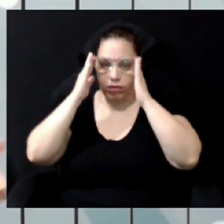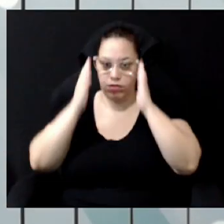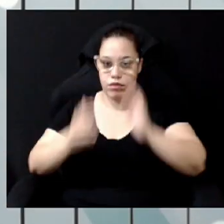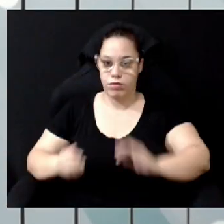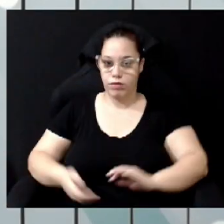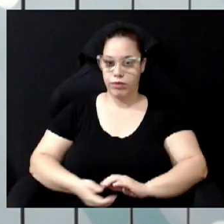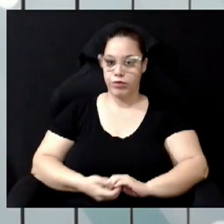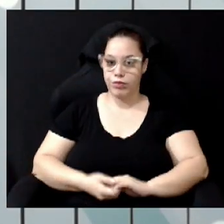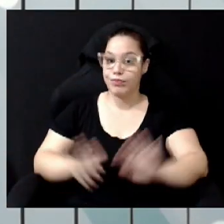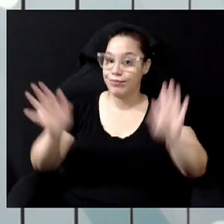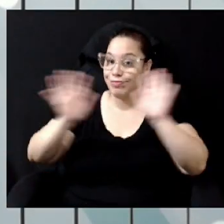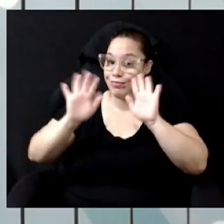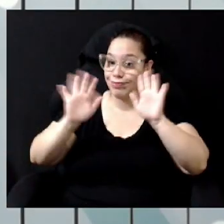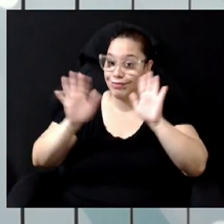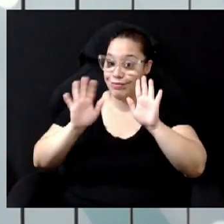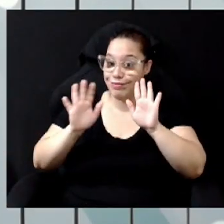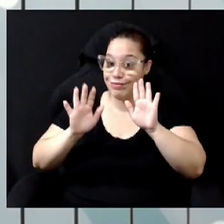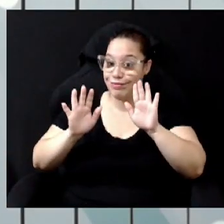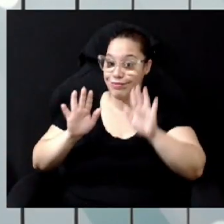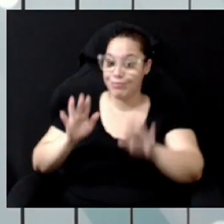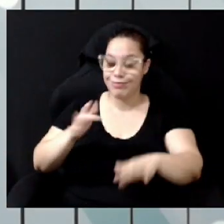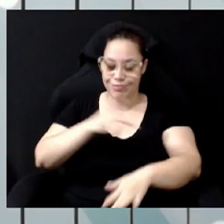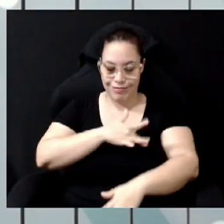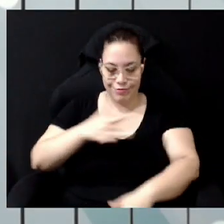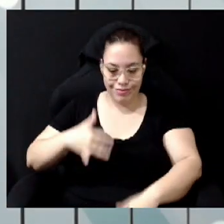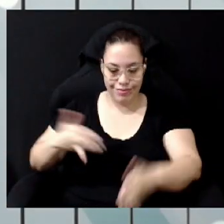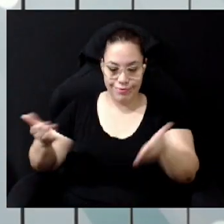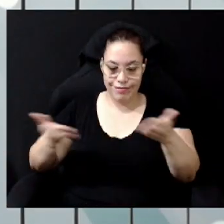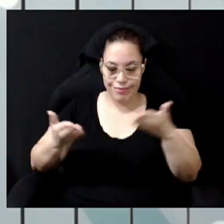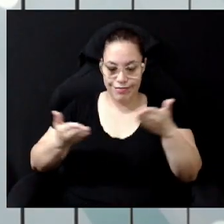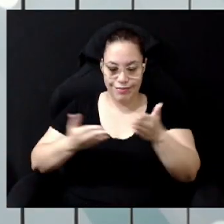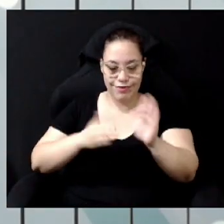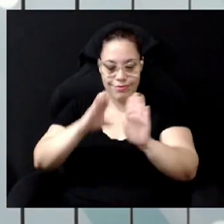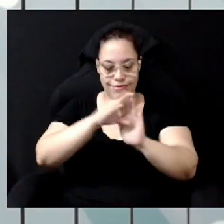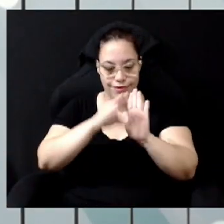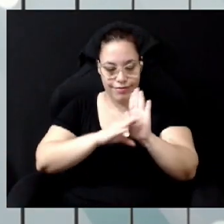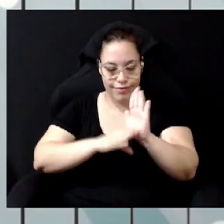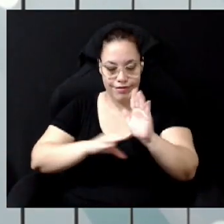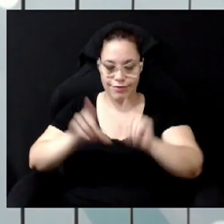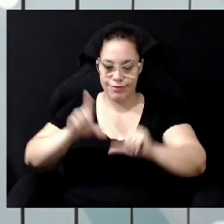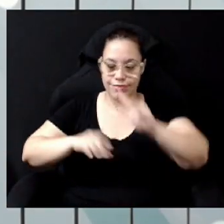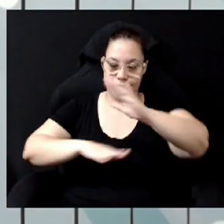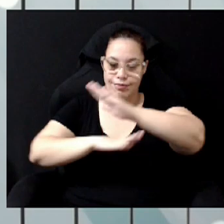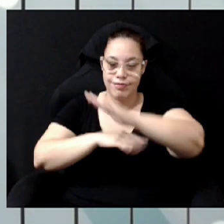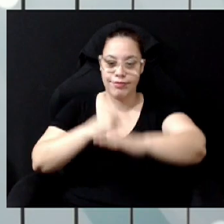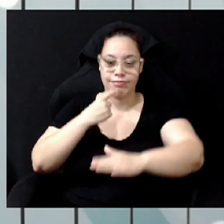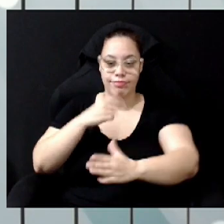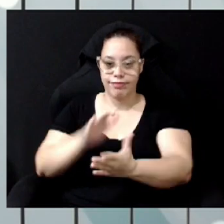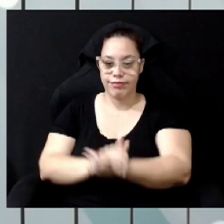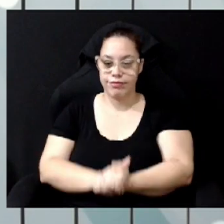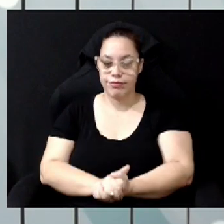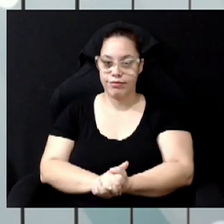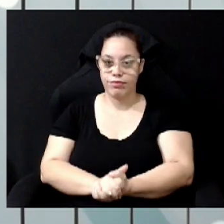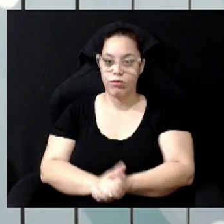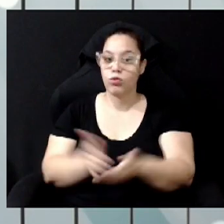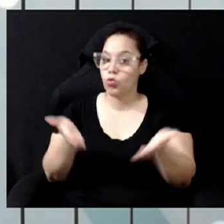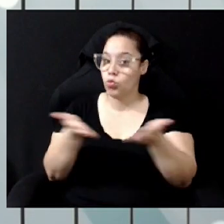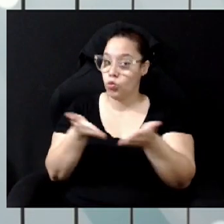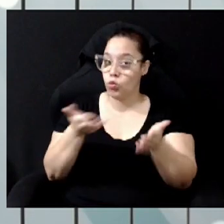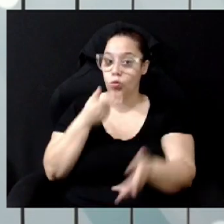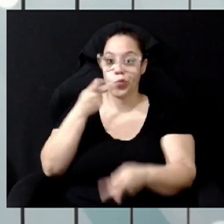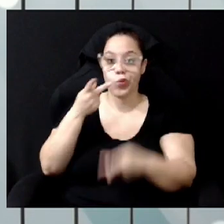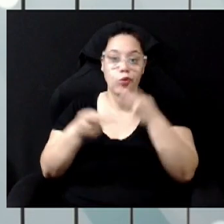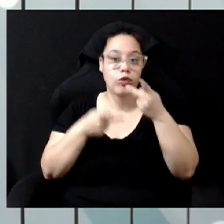Olá pessoal, mais um Saúde Agora, começando aqui na programação da TV Câmara Campinas. Hoje nós vamos falar sobre